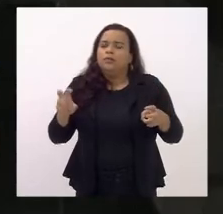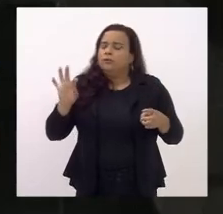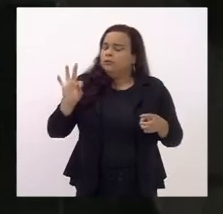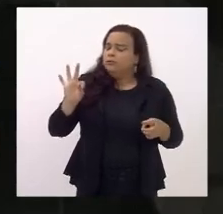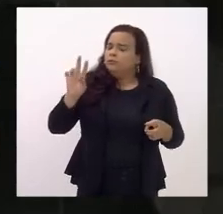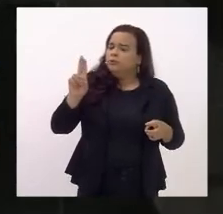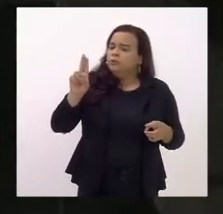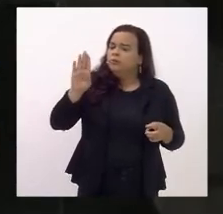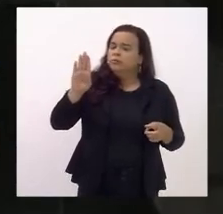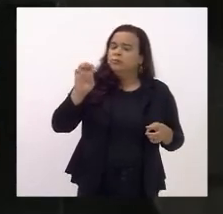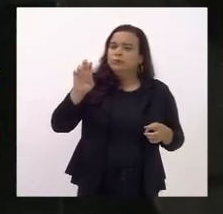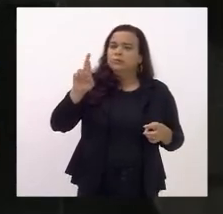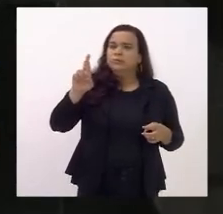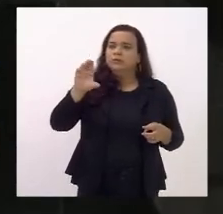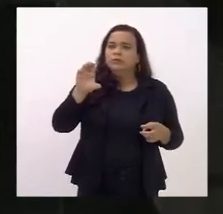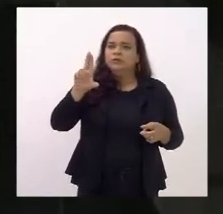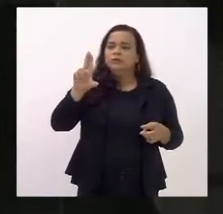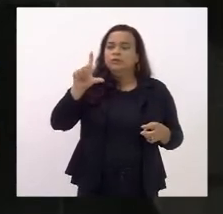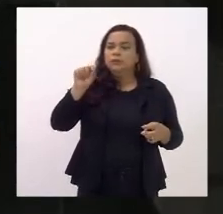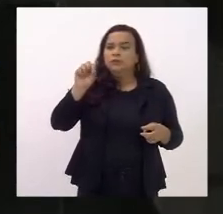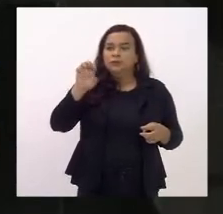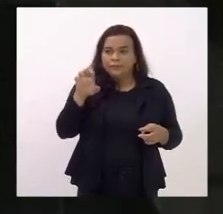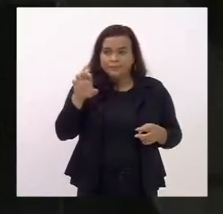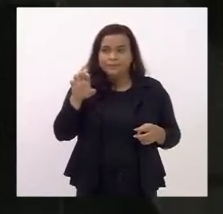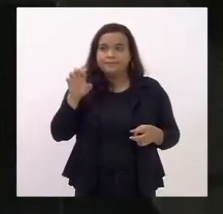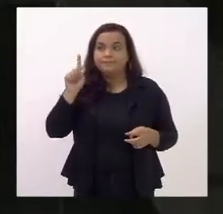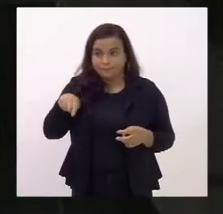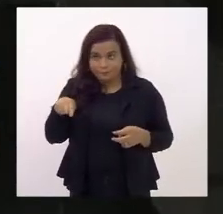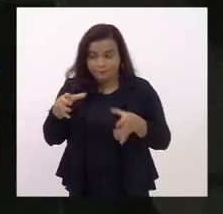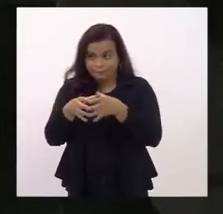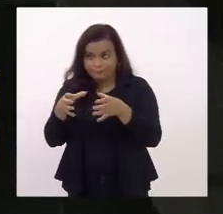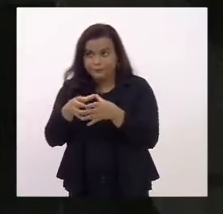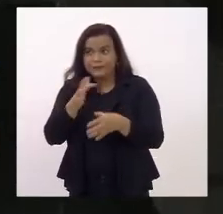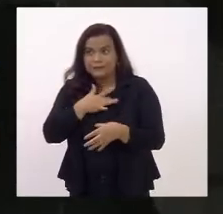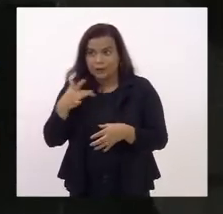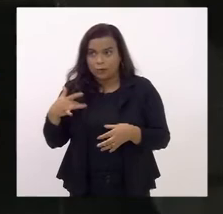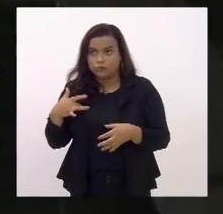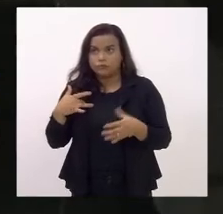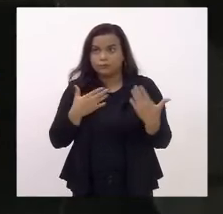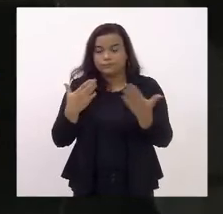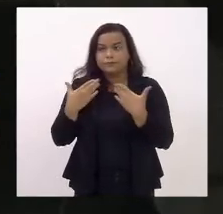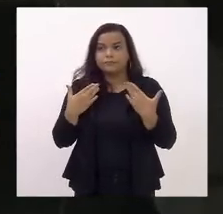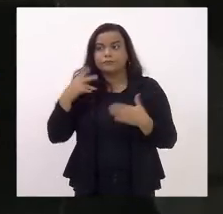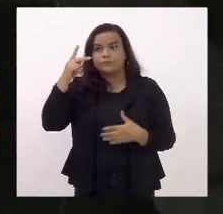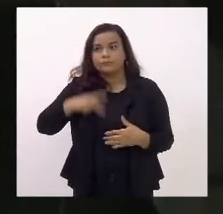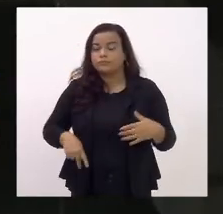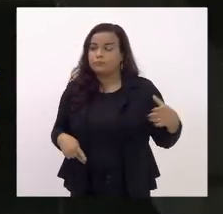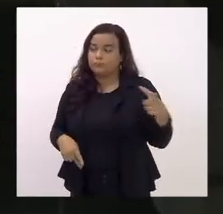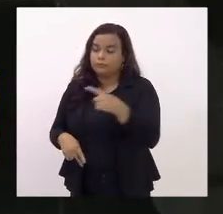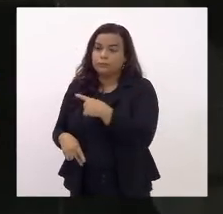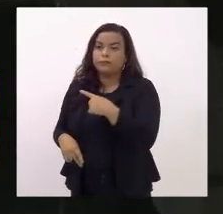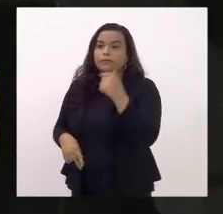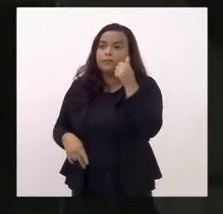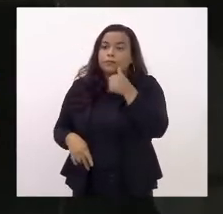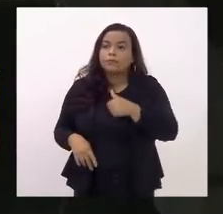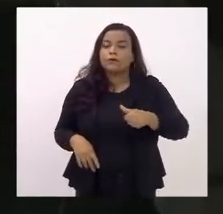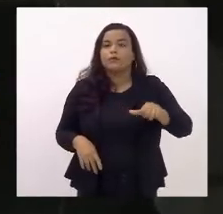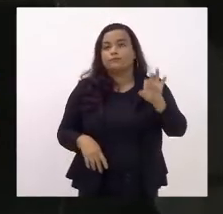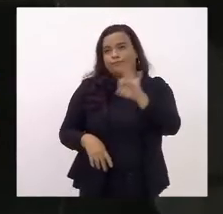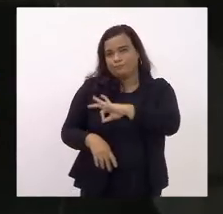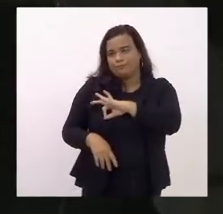tuberculose, deputada Célia Jordão. Na Comissão de Saúde, da qual participo, sob a presidência da deputada Marta Rocha, nós temos uma